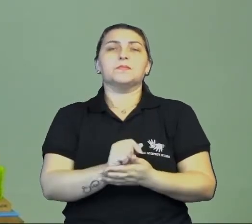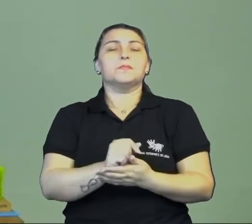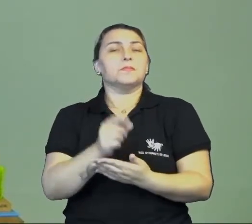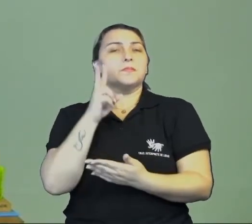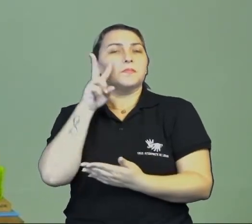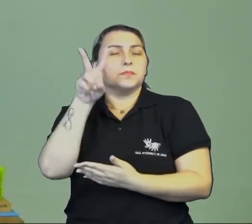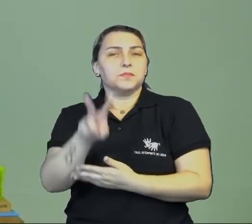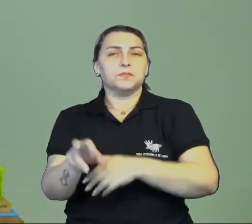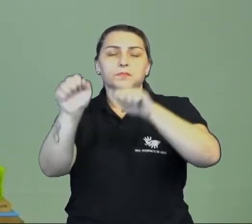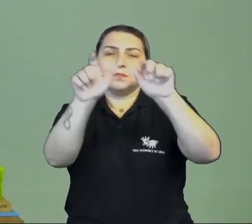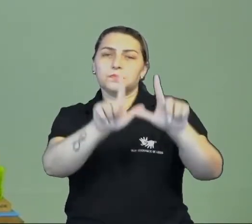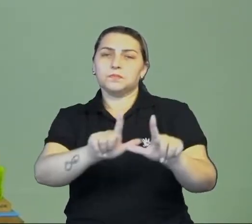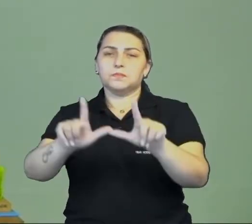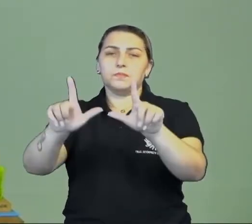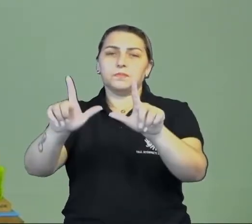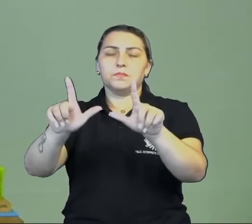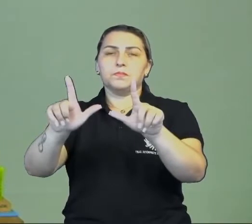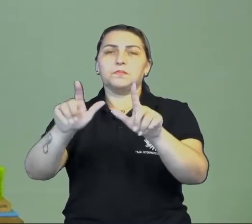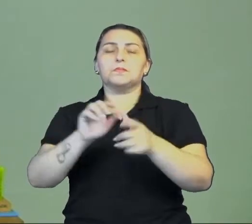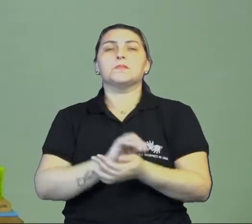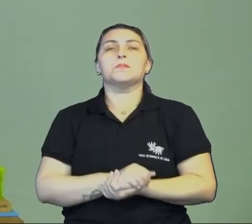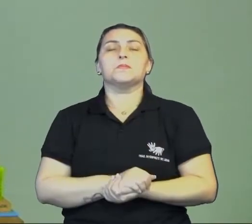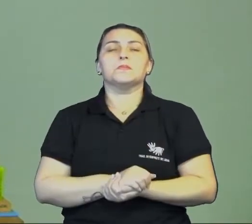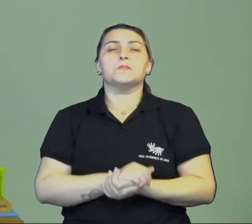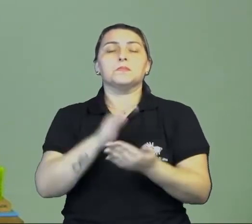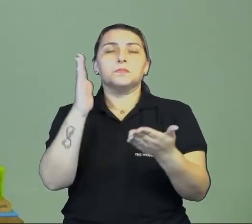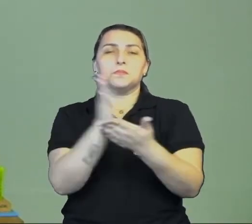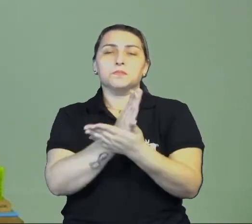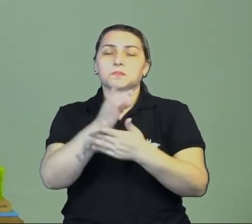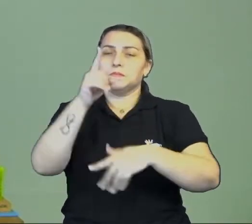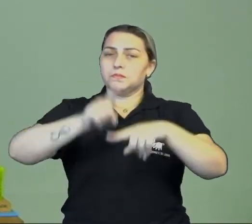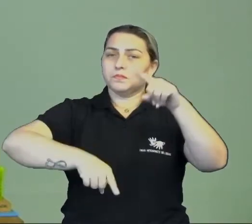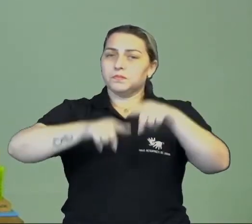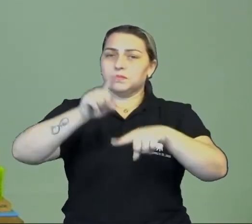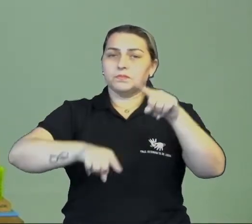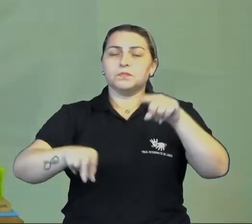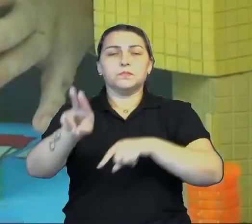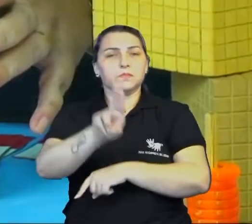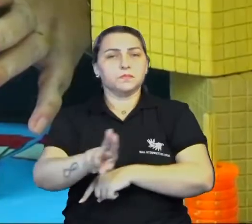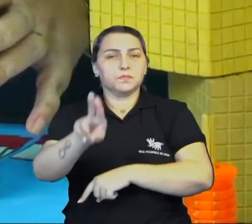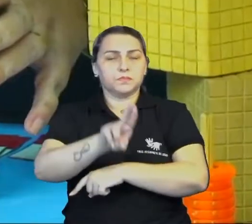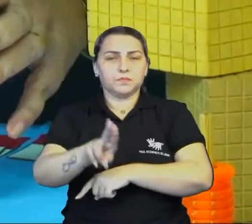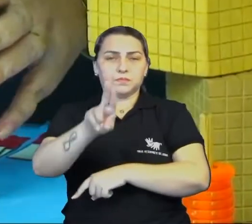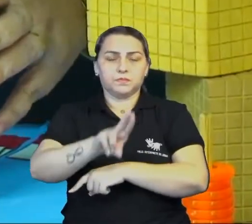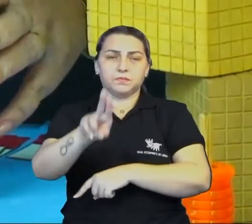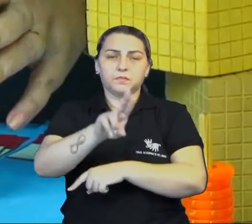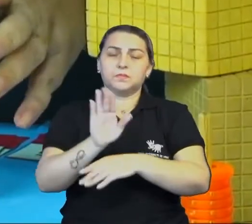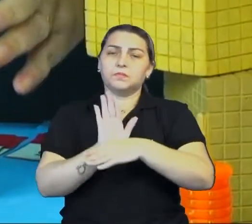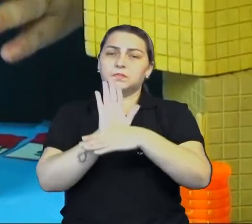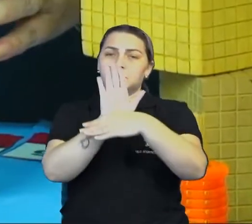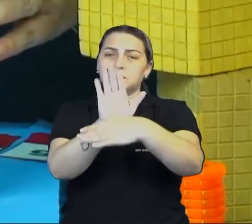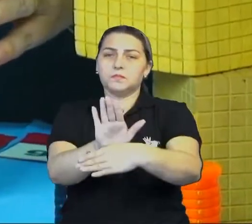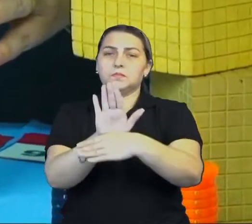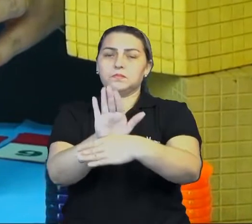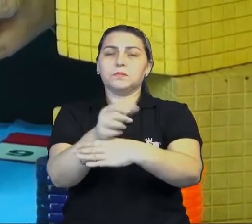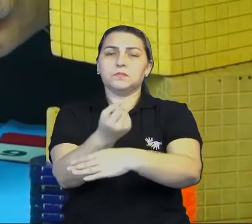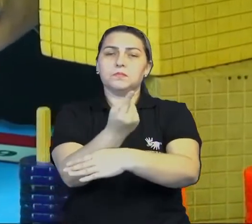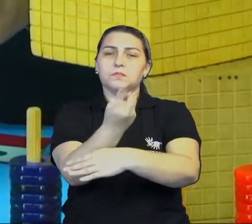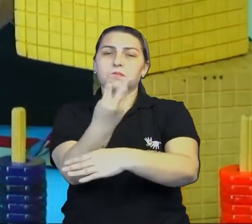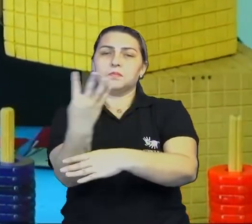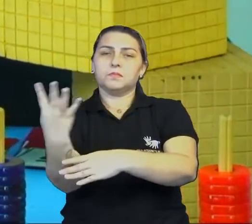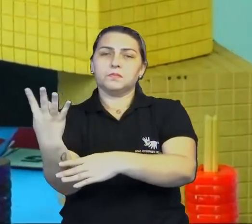estarem olhando aqui comigo, acompanhando comigo, alguns objetos que nós utilizamos para ajudar nessa